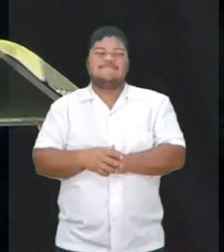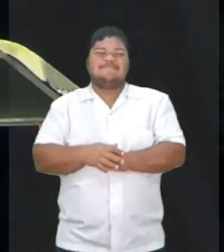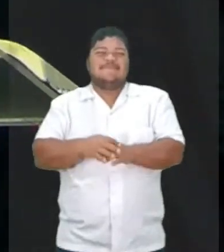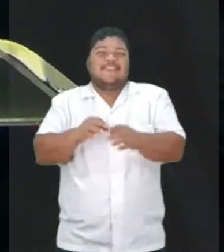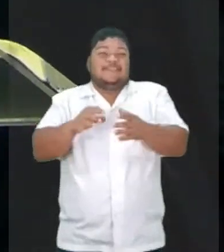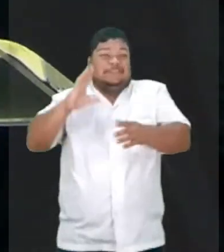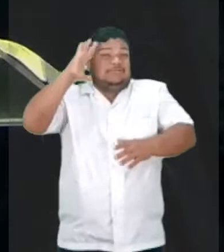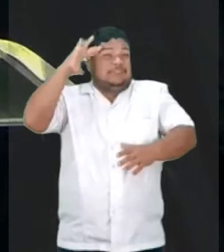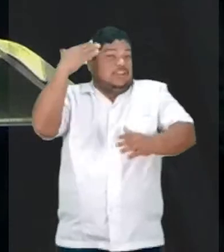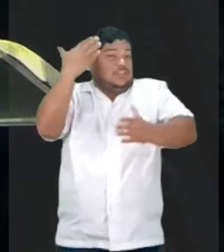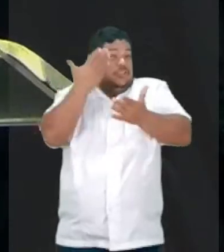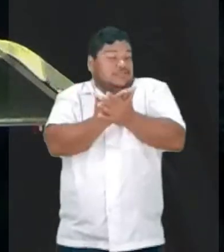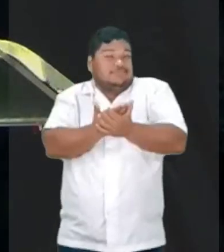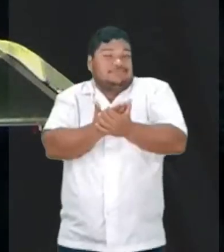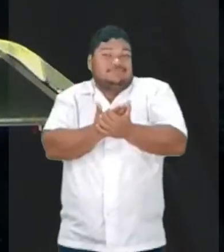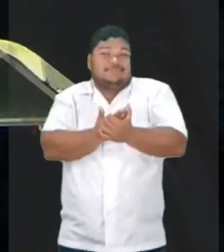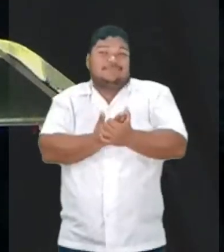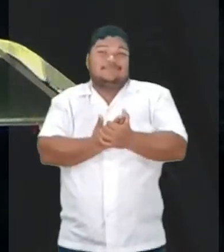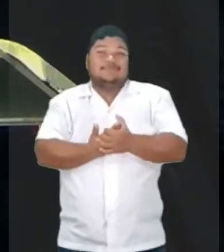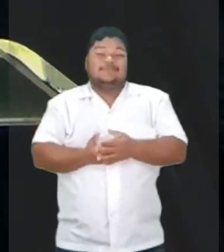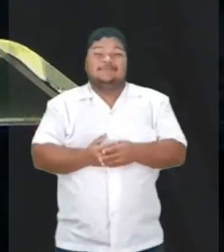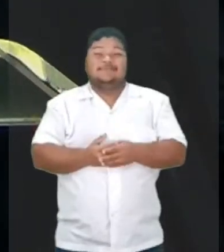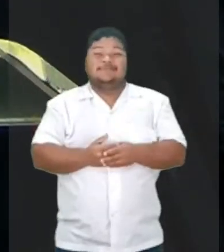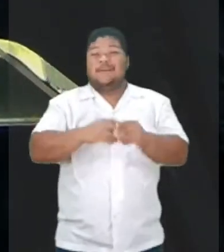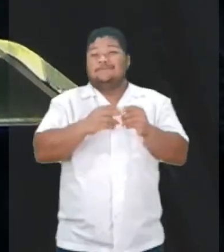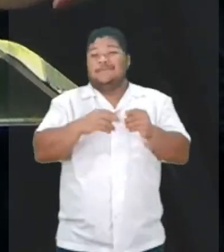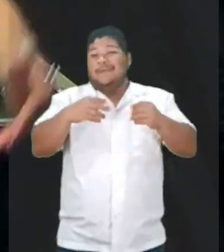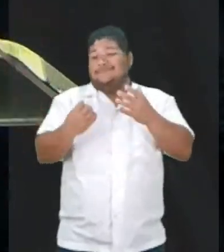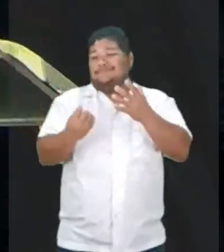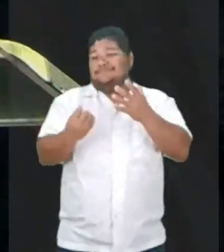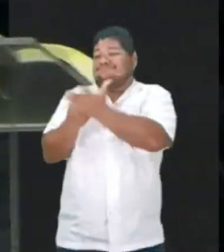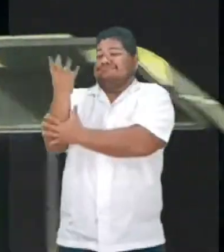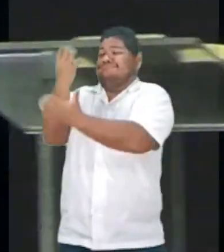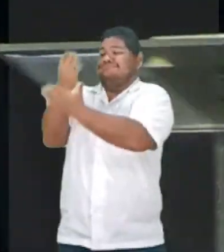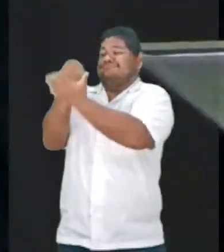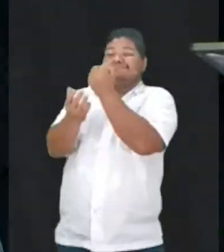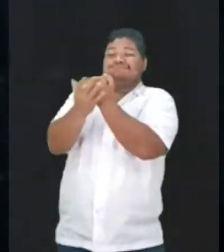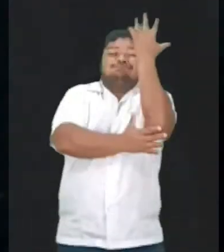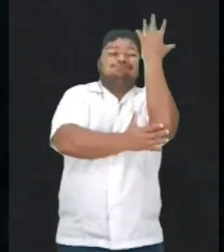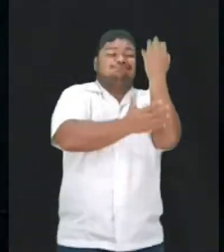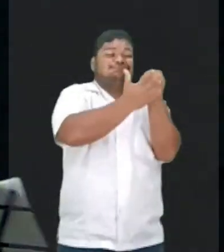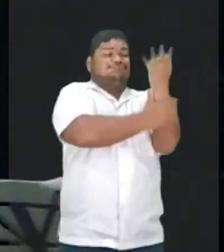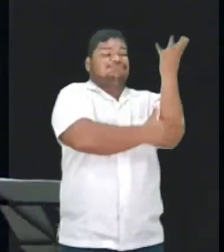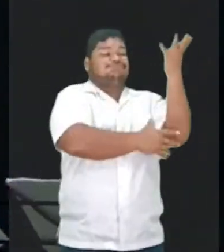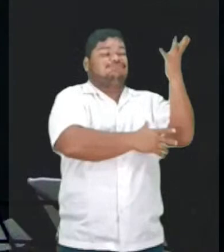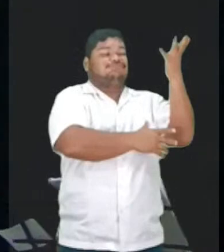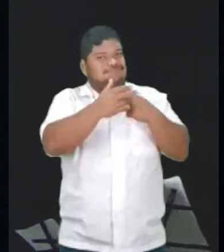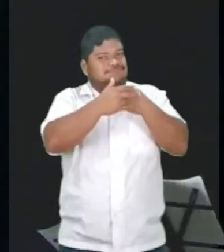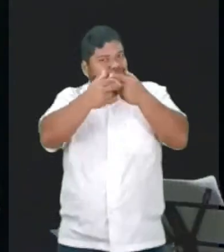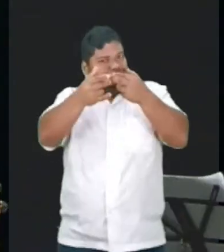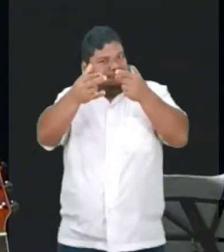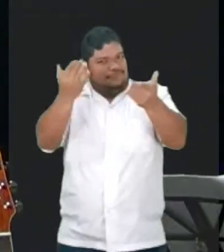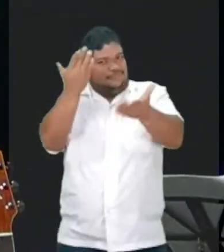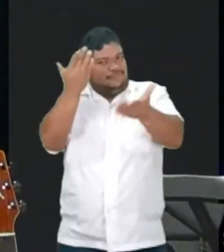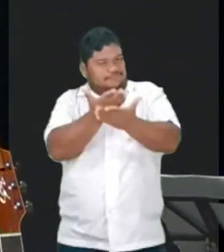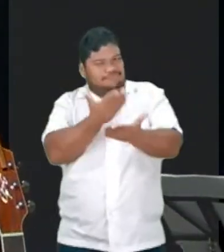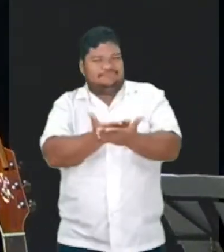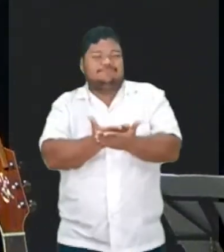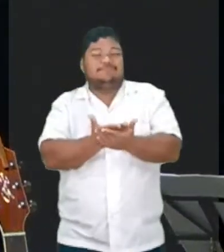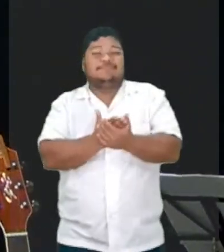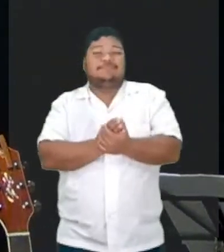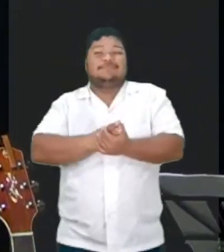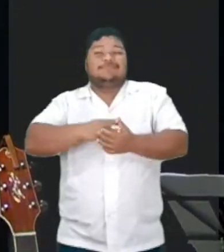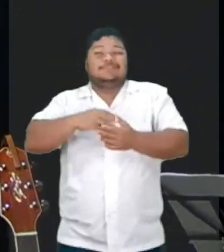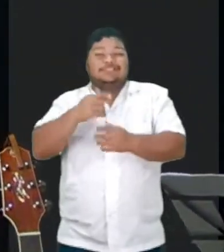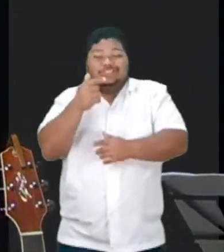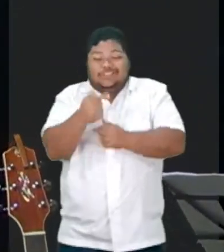acredita que a vida surgiu espontaneamente em vários lugares do mundo. E o estudo genético da mitocôndria provou que todos